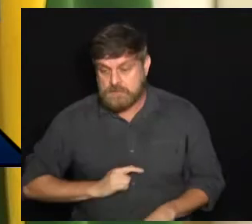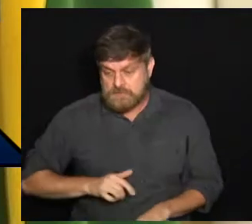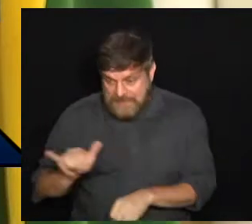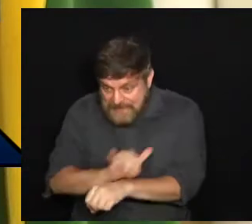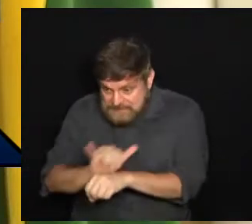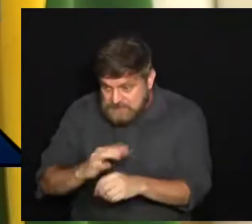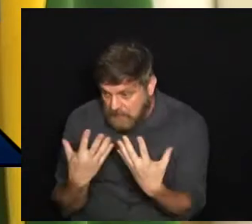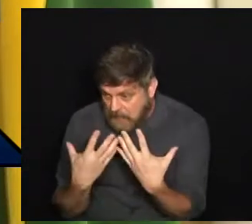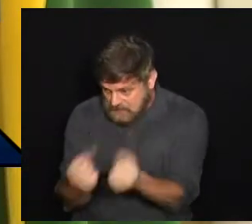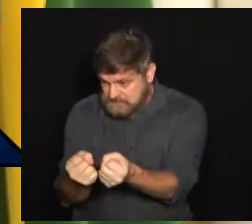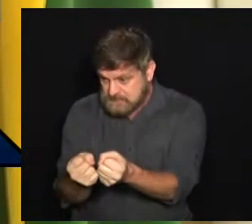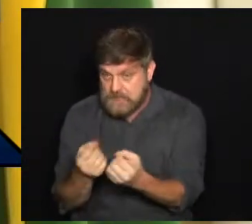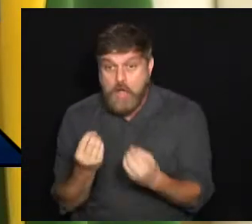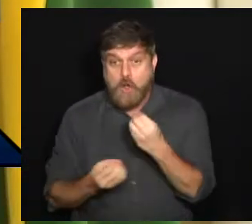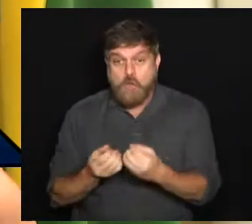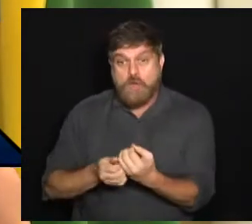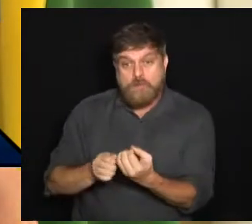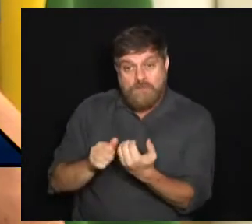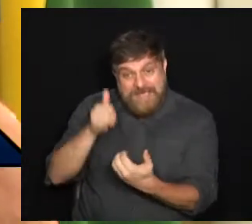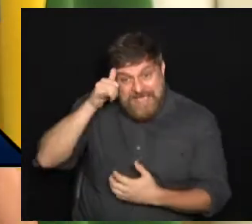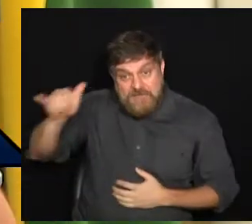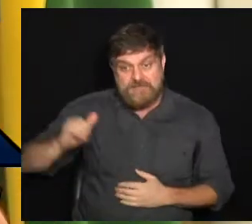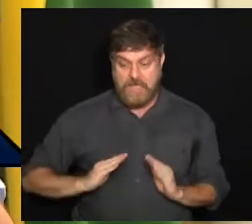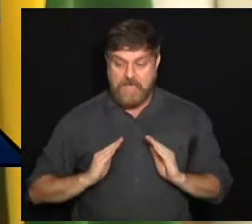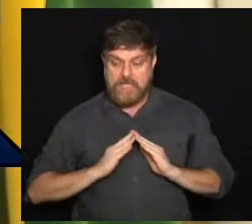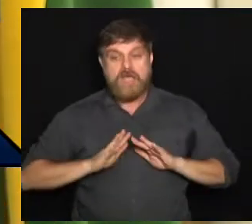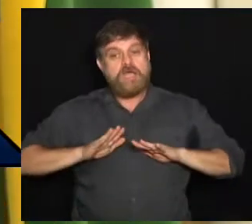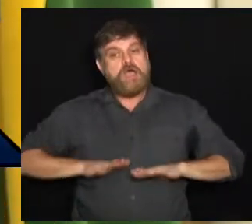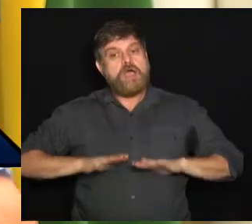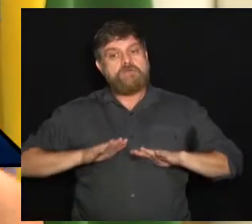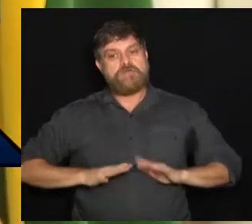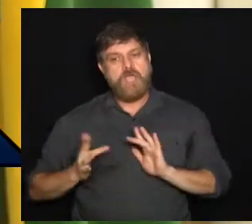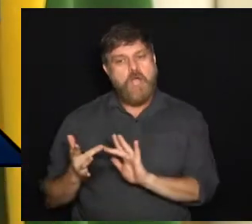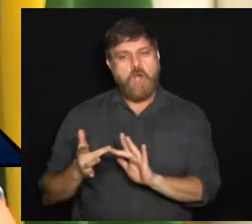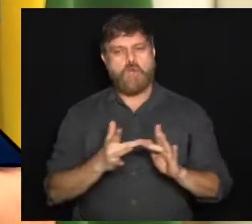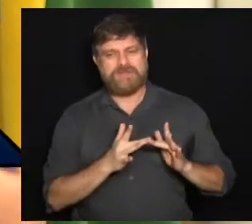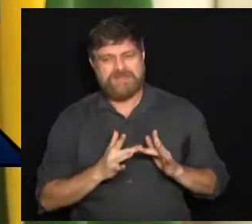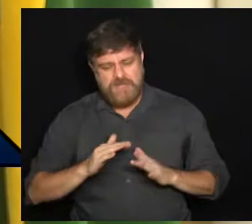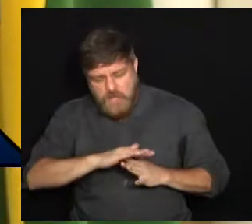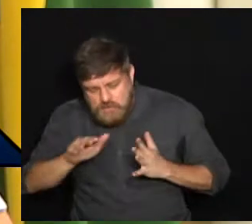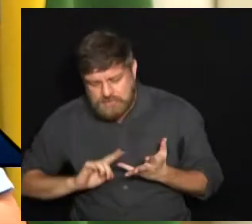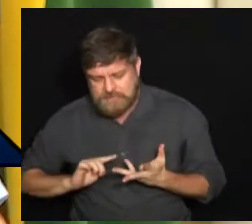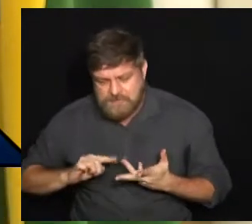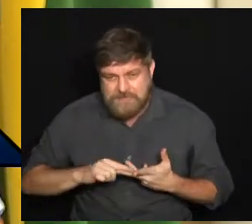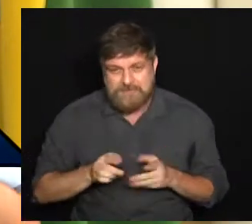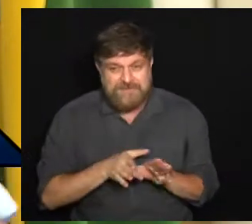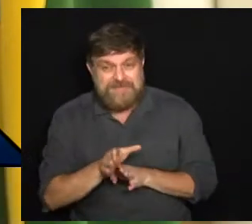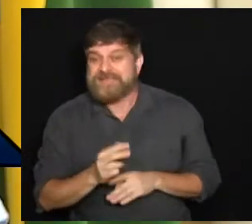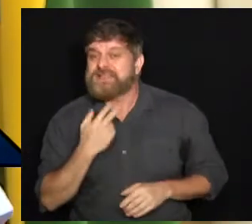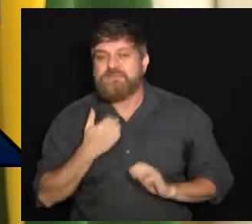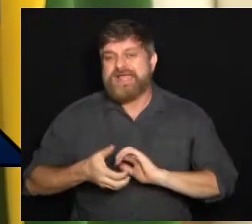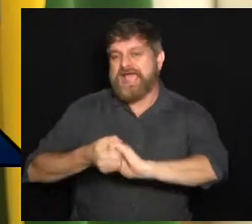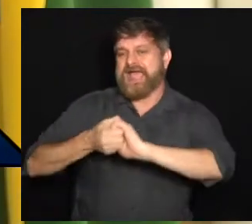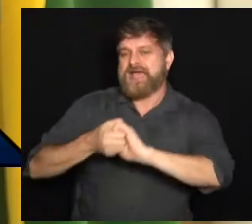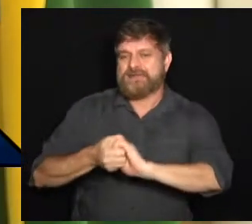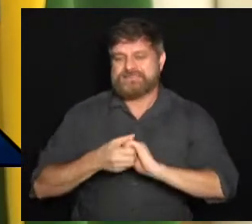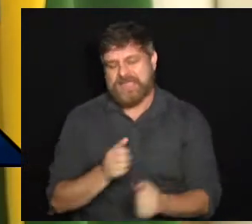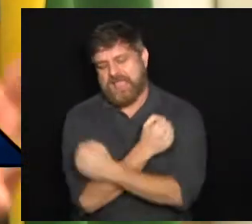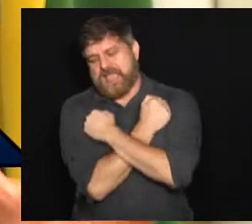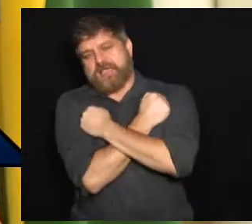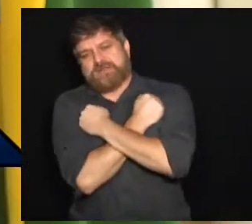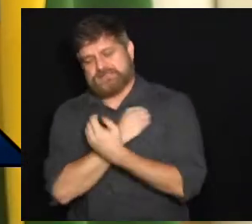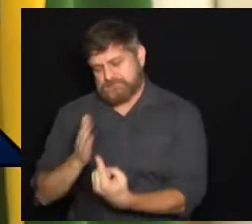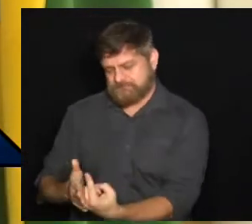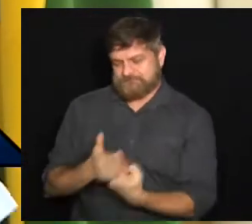essas propostas, fiquem em casa, né? Tem a coisa de evitar contato, tudo que eu falei aqui, evitar contato, não é hora de apertar a mão, abraçar, beijar, não é hora de